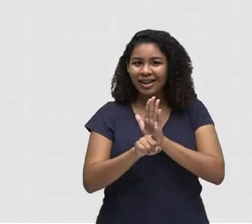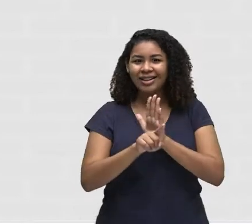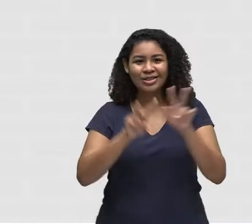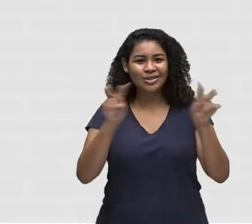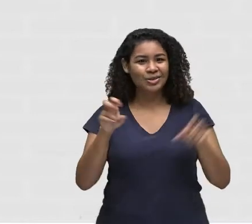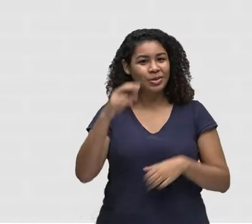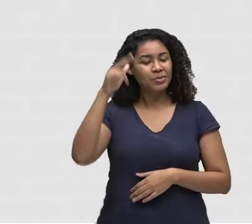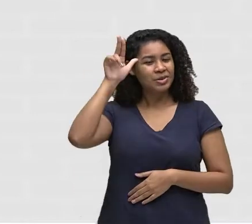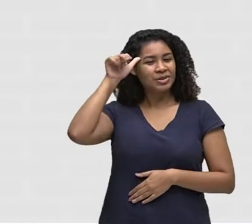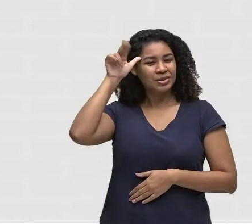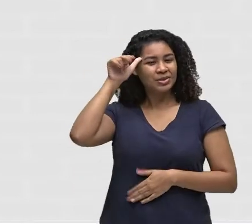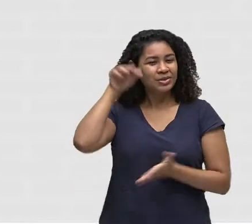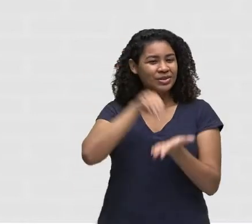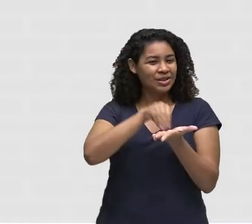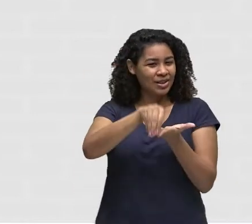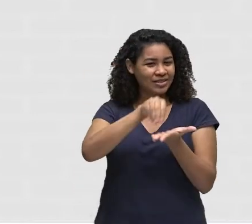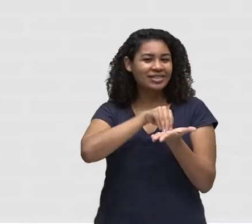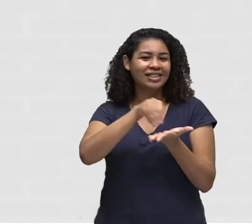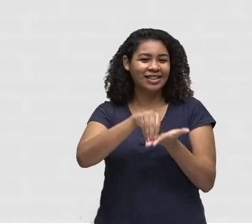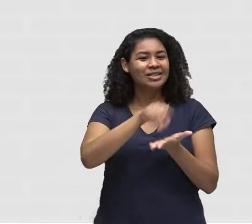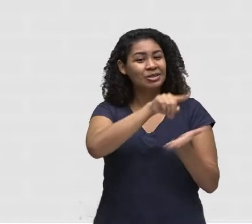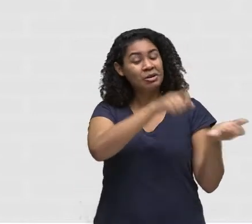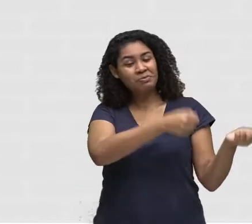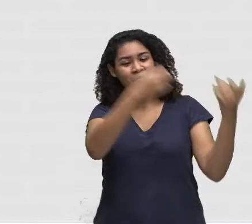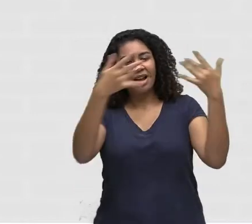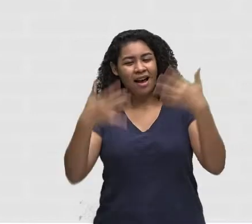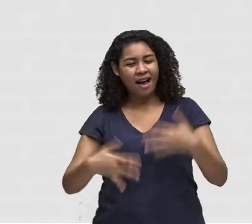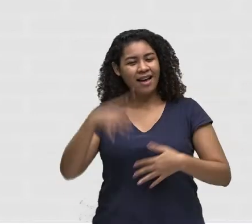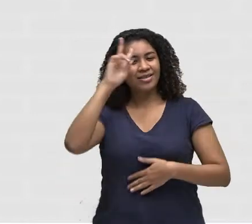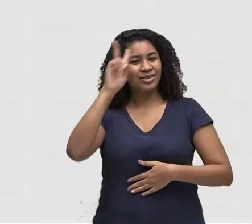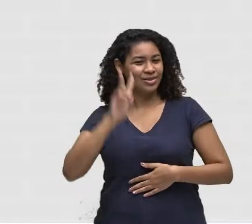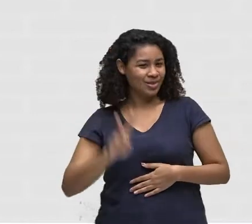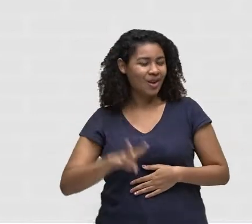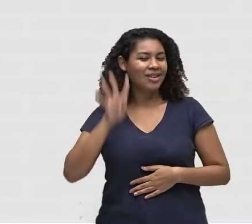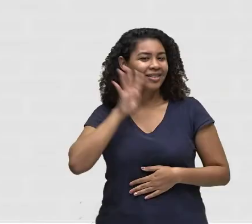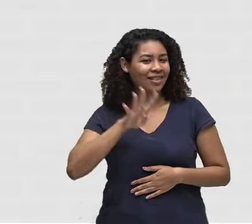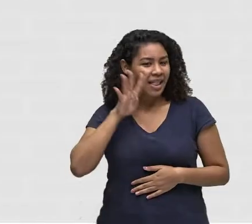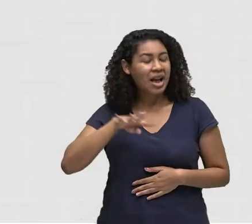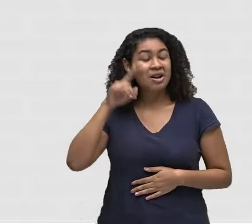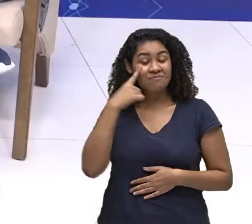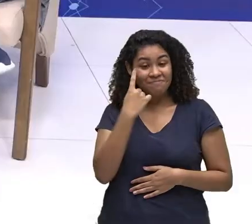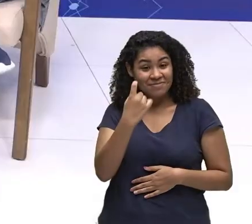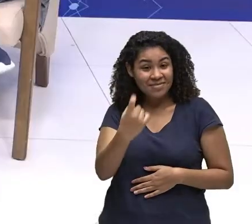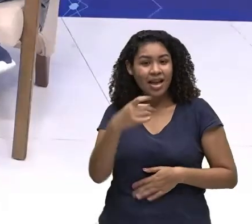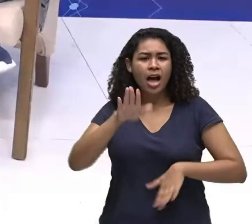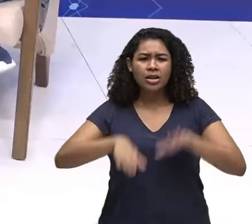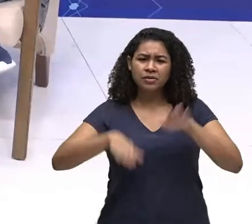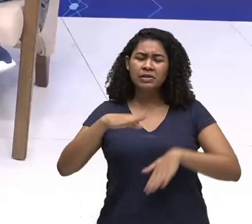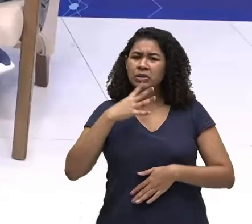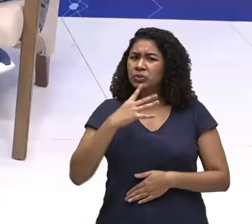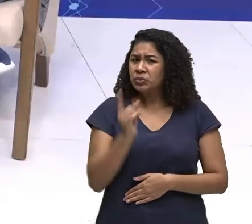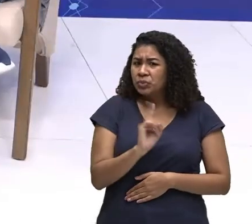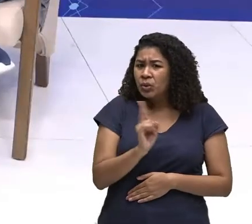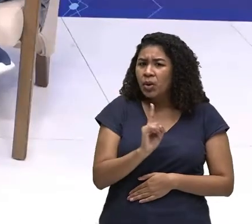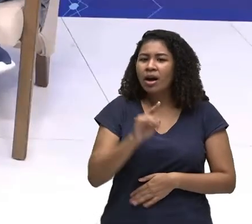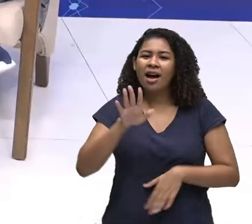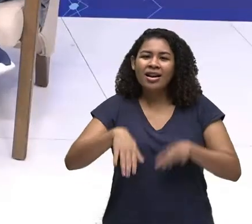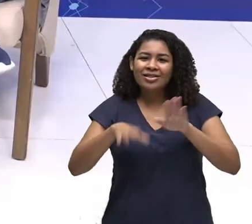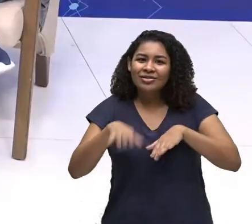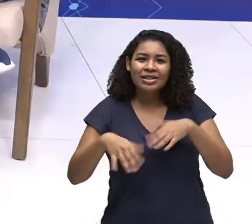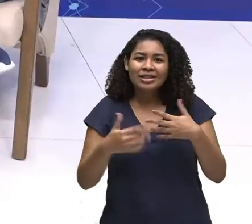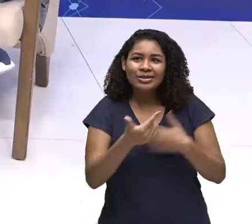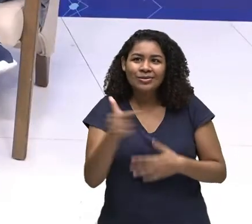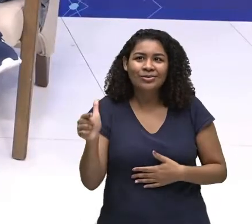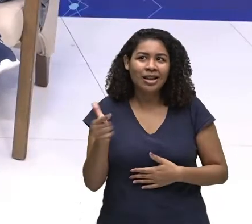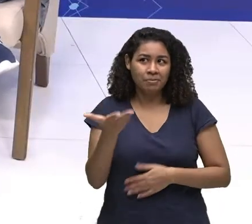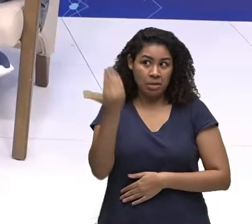ali um histórico todo super curioso, super interessante, que às vezes a gente não conhece e que de repente não era tratado